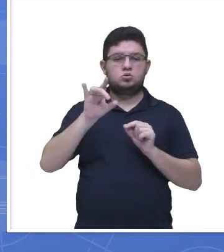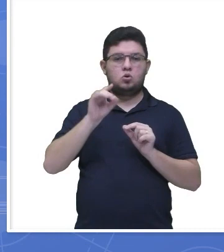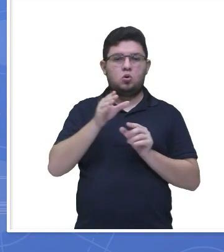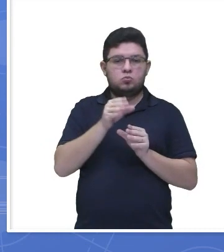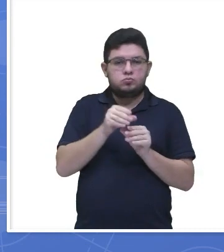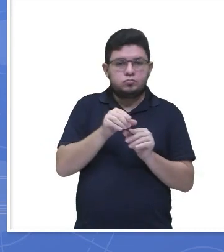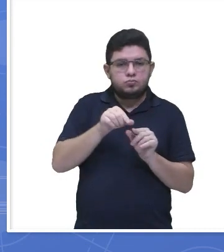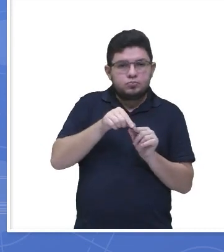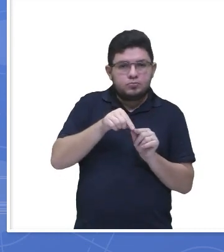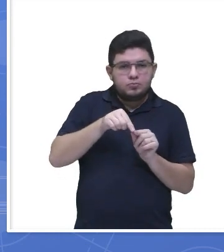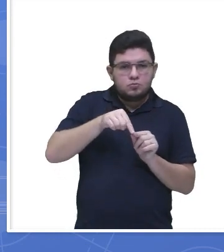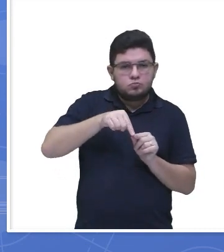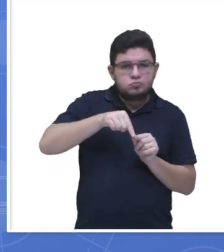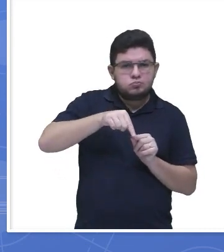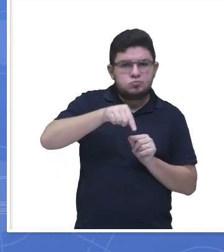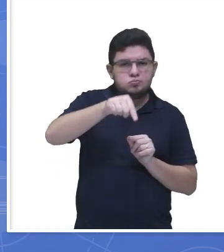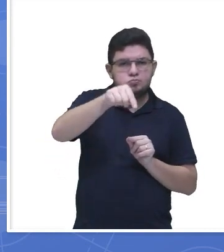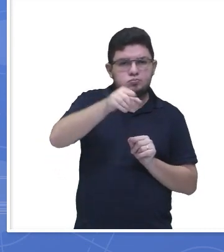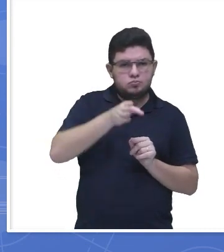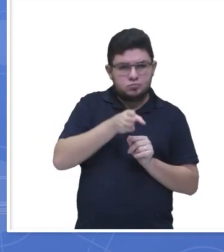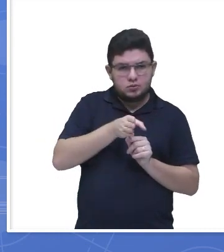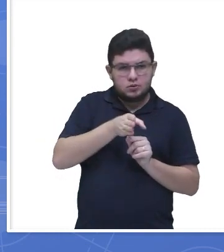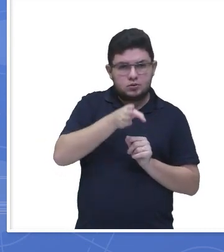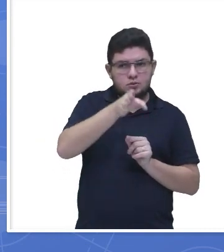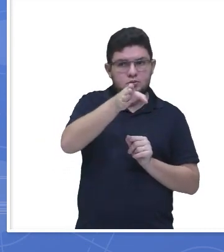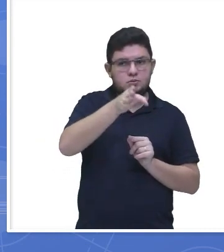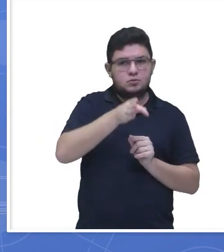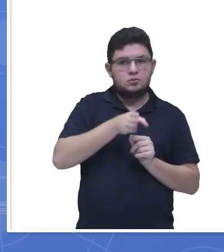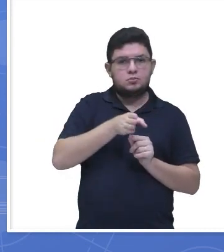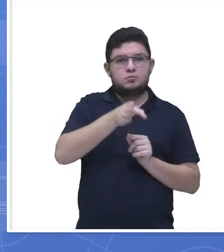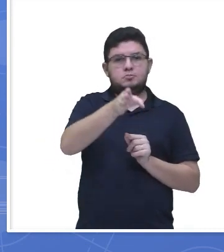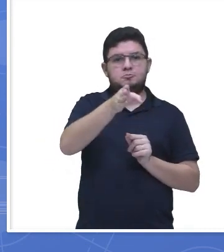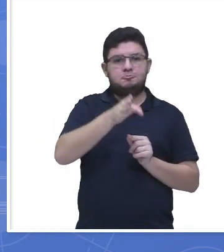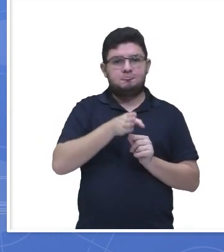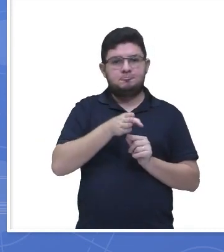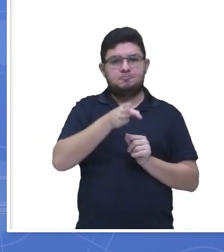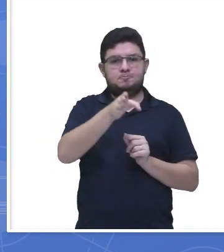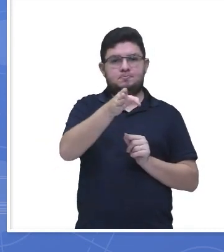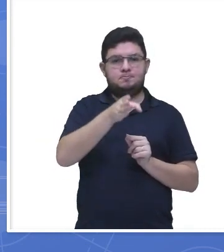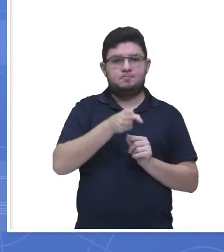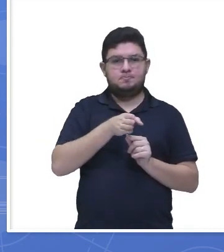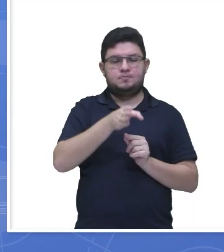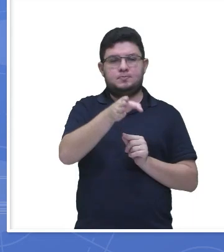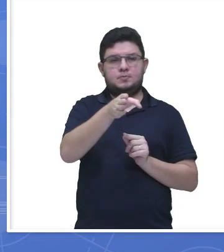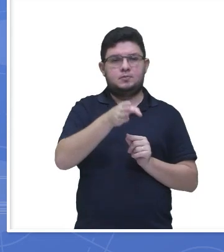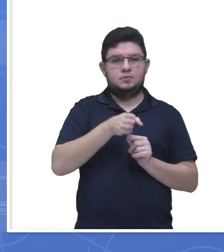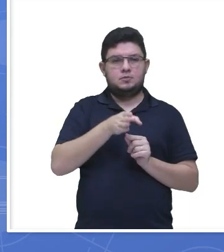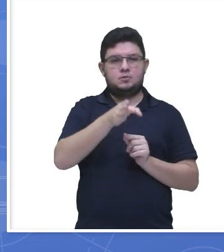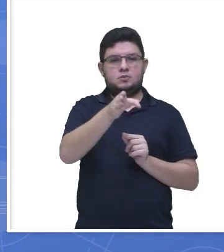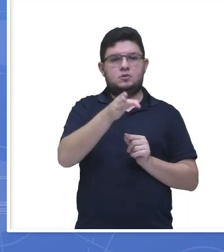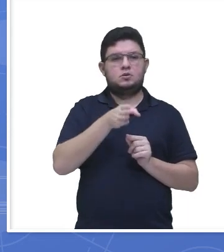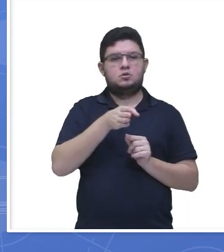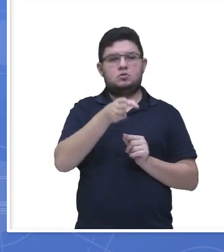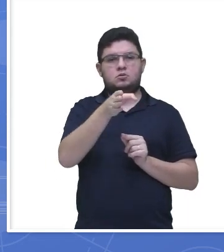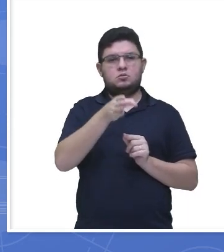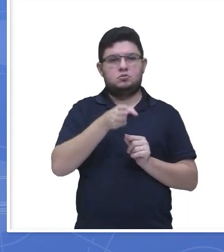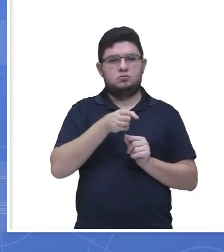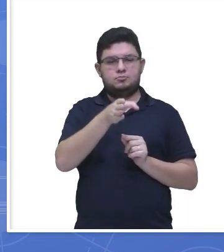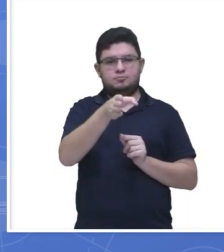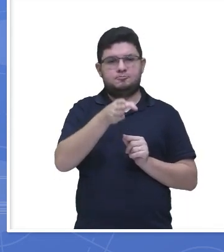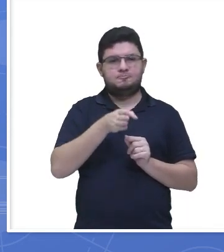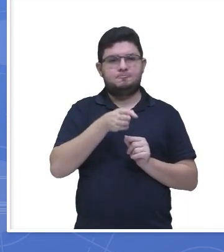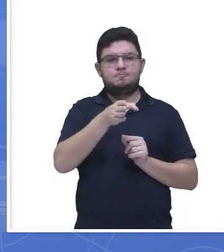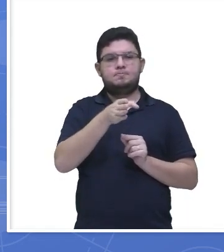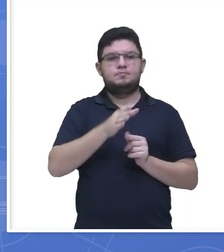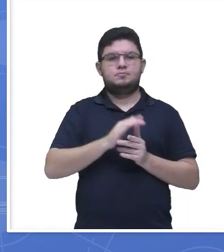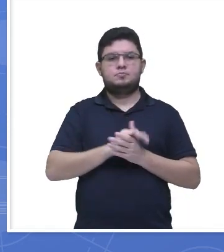frente, uma casa por vez, a não ser que seja no primeiro lance, né, iniciando o jogo. Aí ele pode